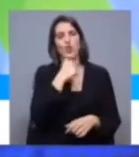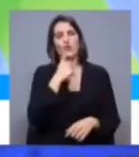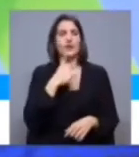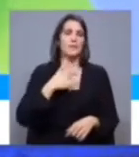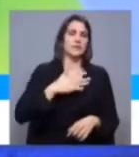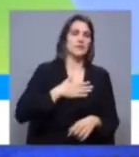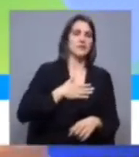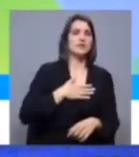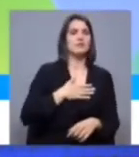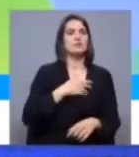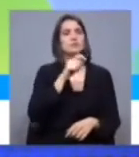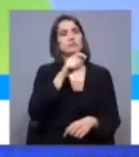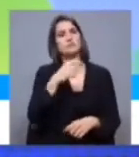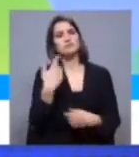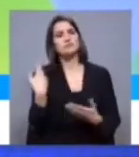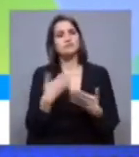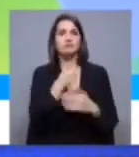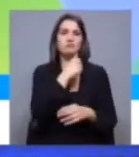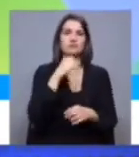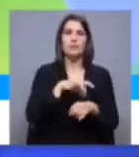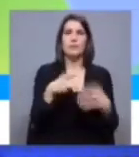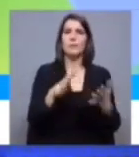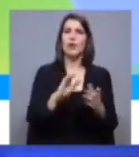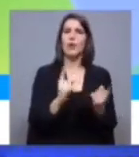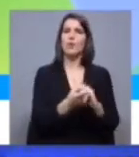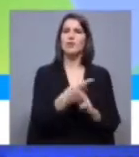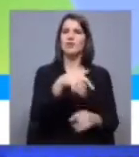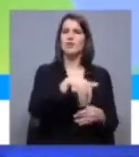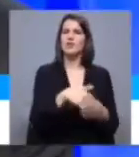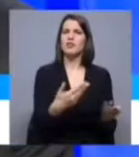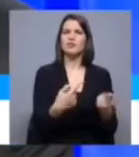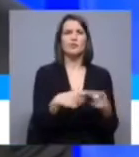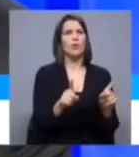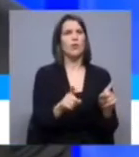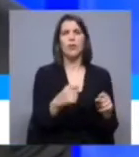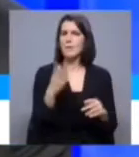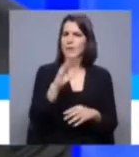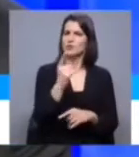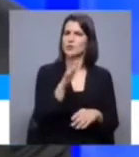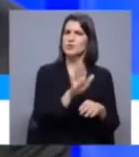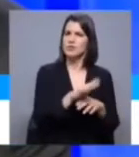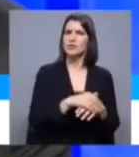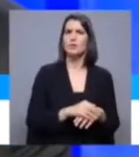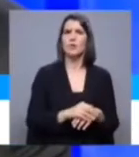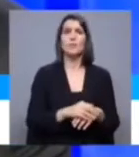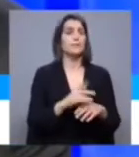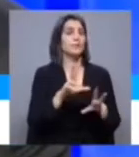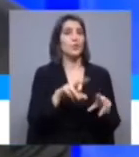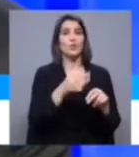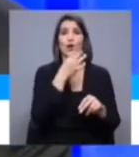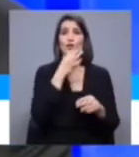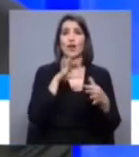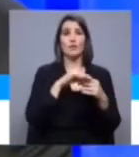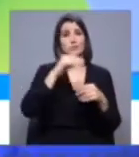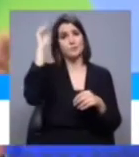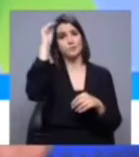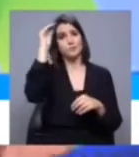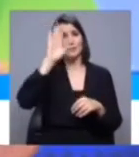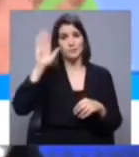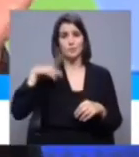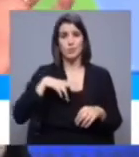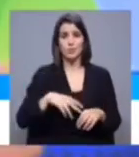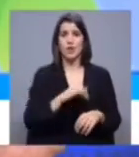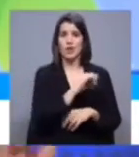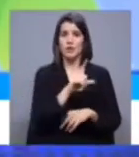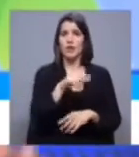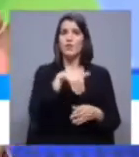empresários e de quem tem sofrido com esta pandemia e é o contrário nas votações. Eu vou-lhe dar outro exemplo. Para além de nunca falar sobre o interior do país, a Iniciativa